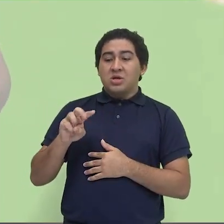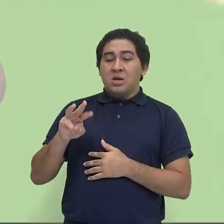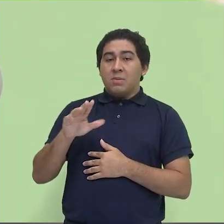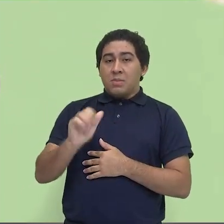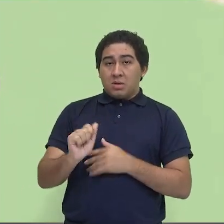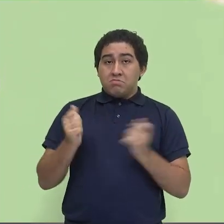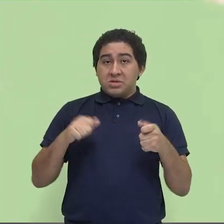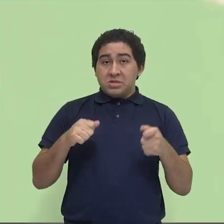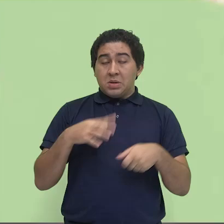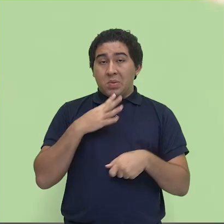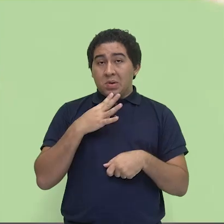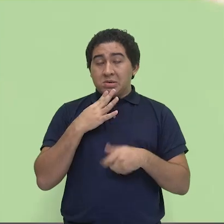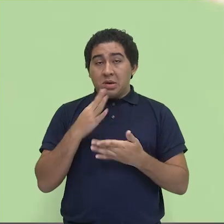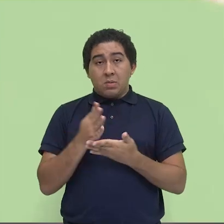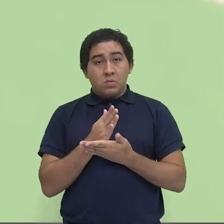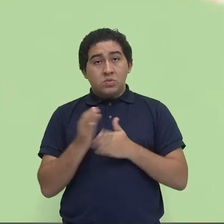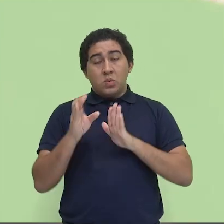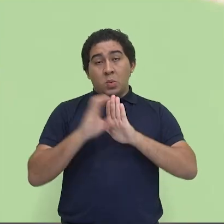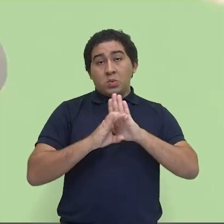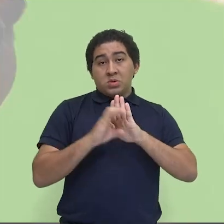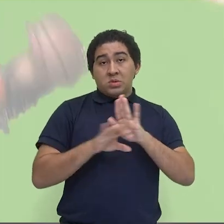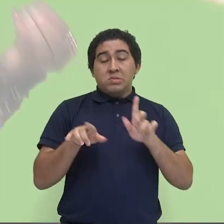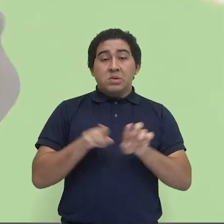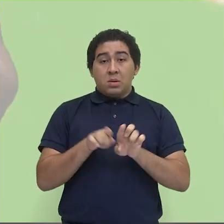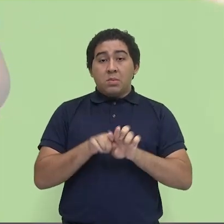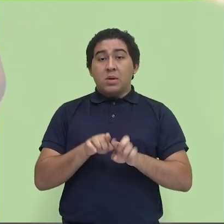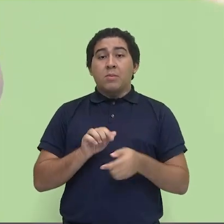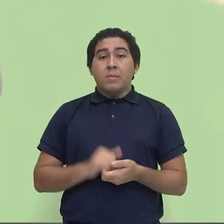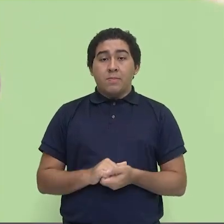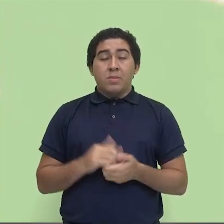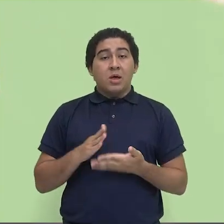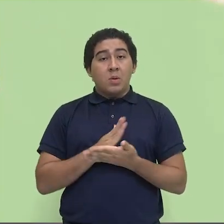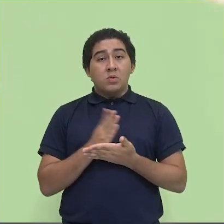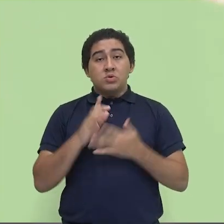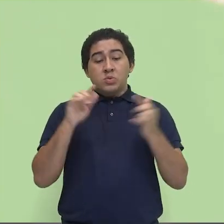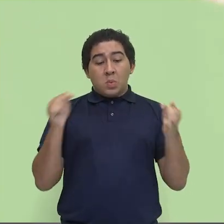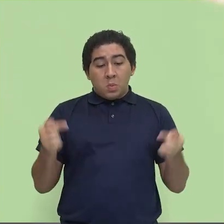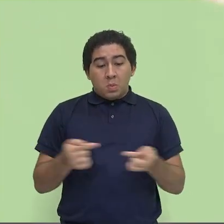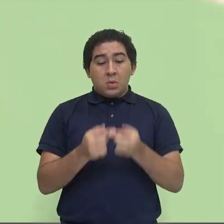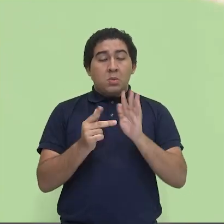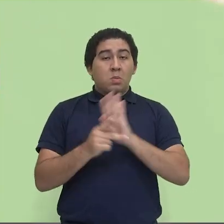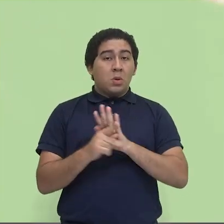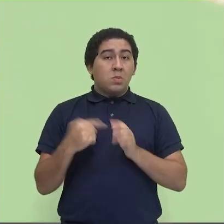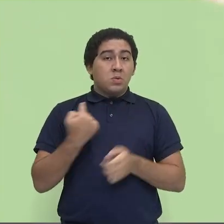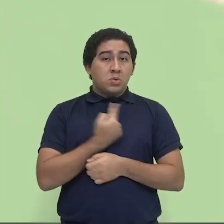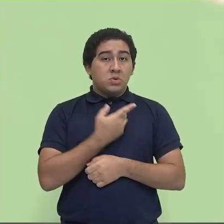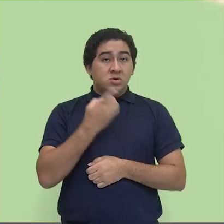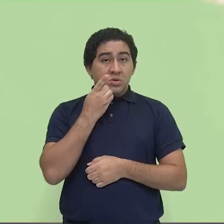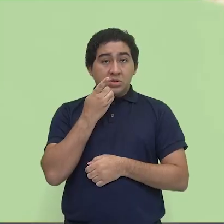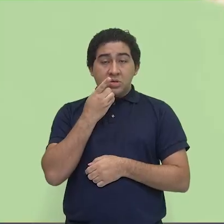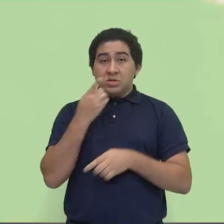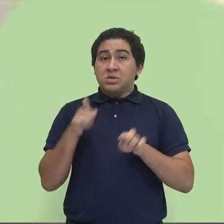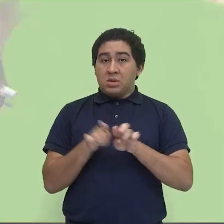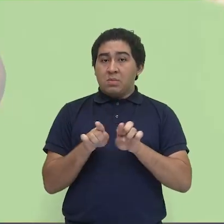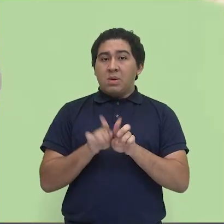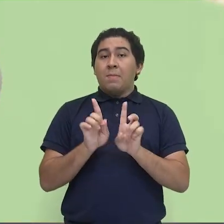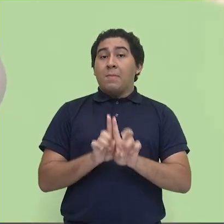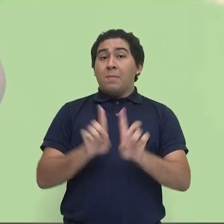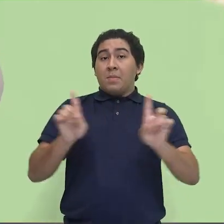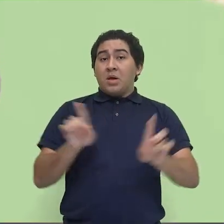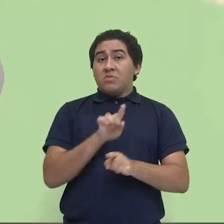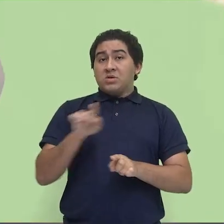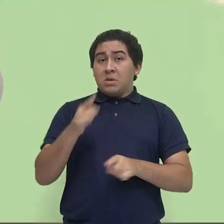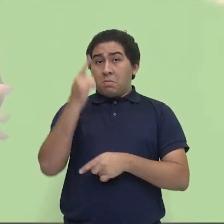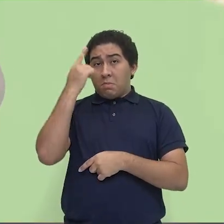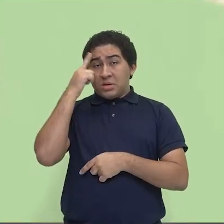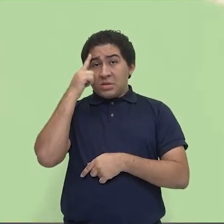alguns conceitos que muitas das vezes fazem parte do nosso cotidiano, só que você acha que está só no